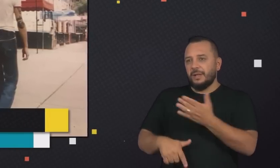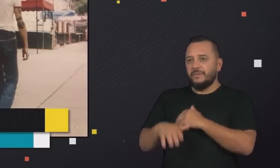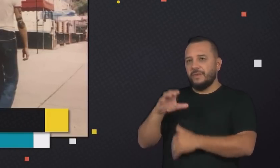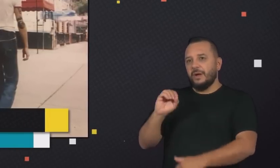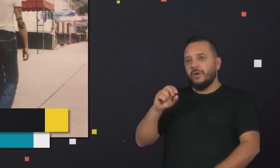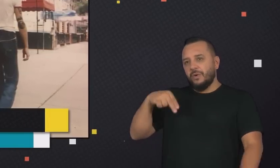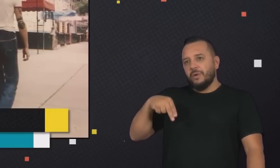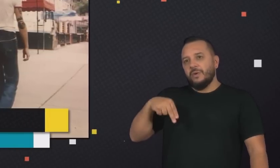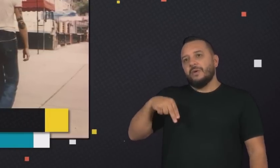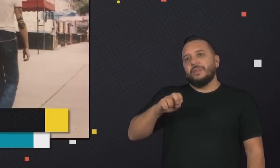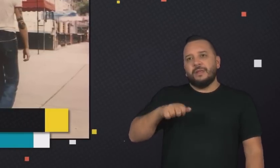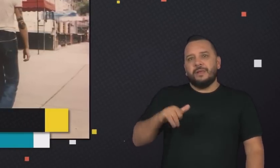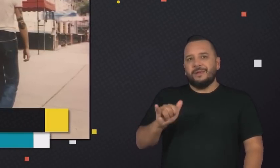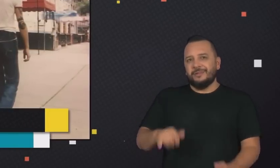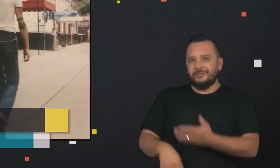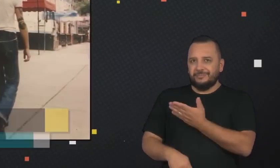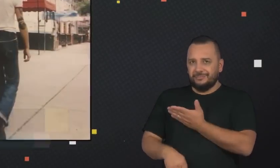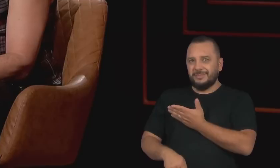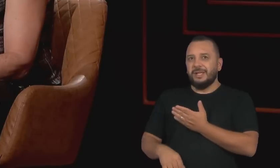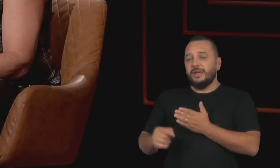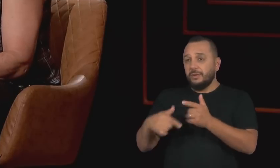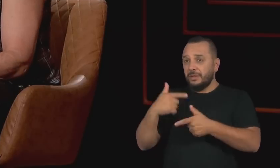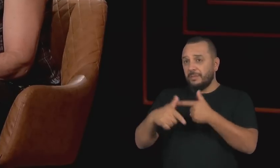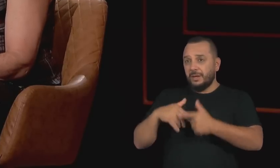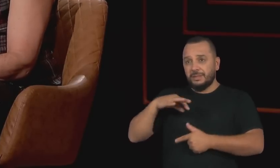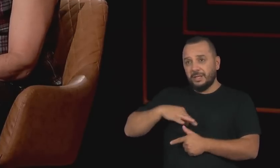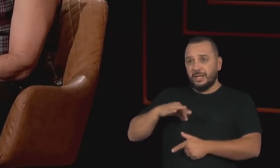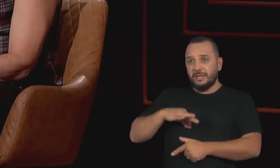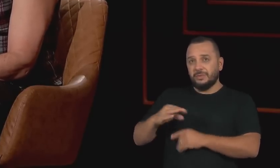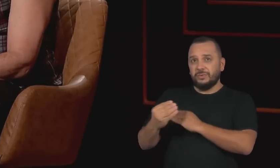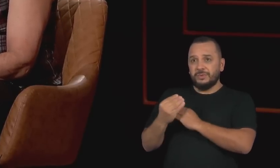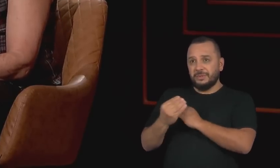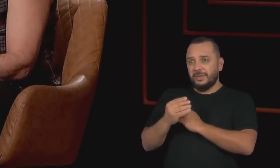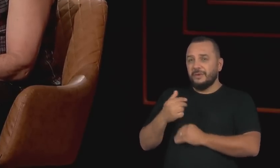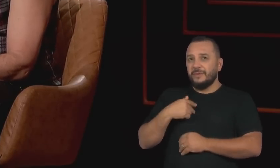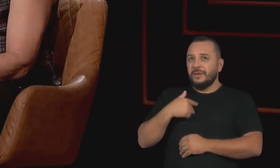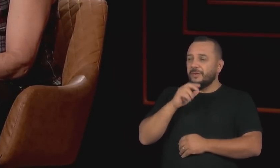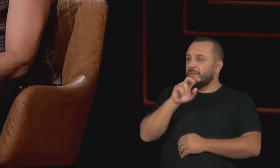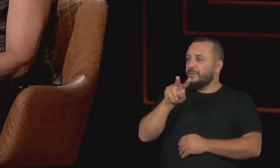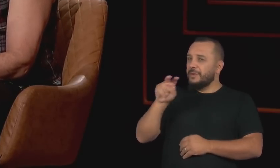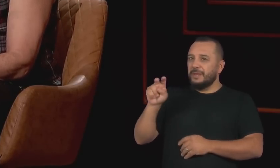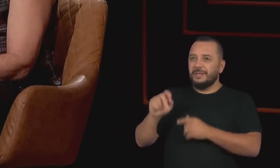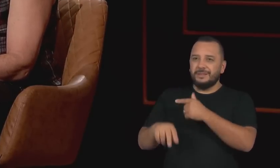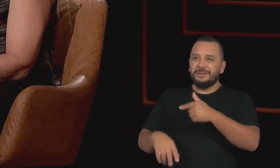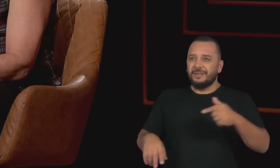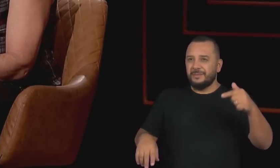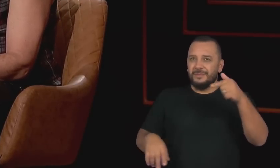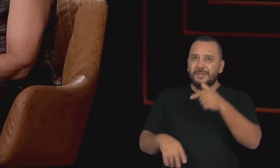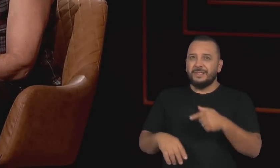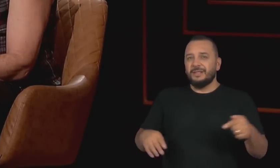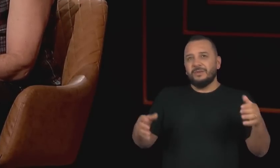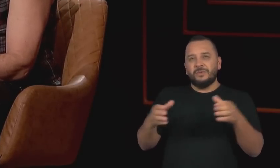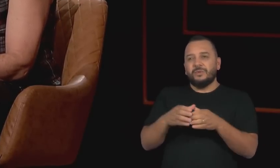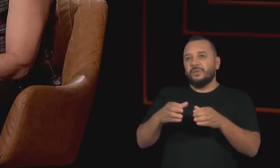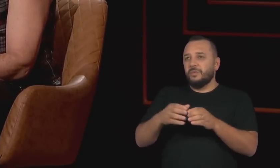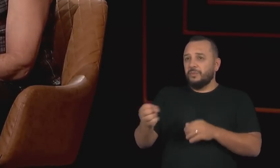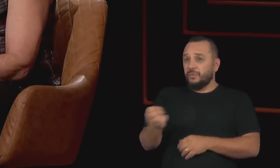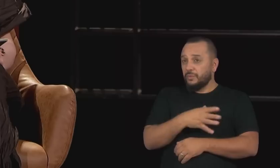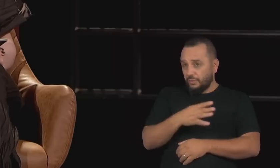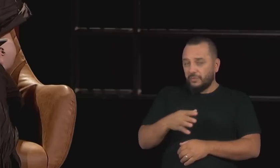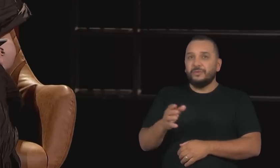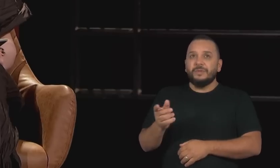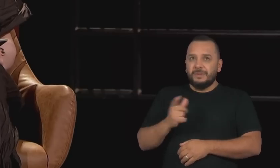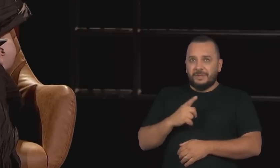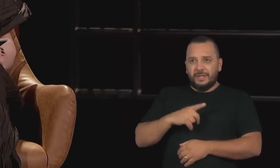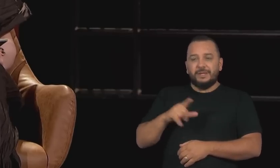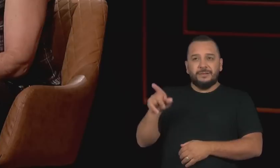sustentar lá, fora que eu tinha, trabalhando lá, eu via toda semana todas as novas bandas que estavam passando em turnê nos